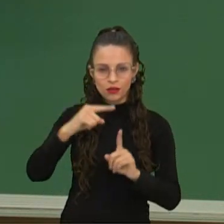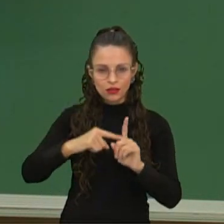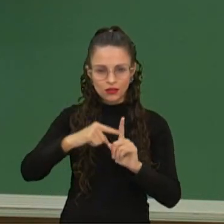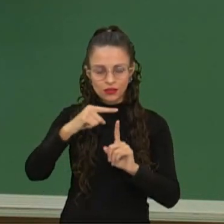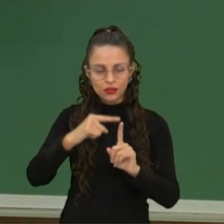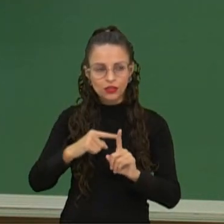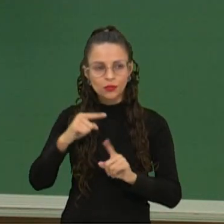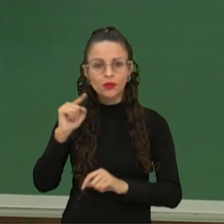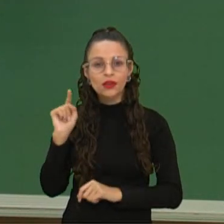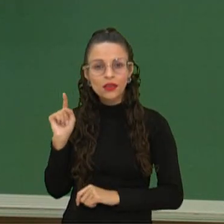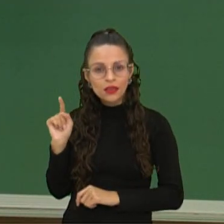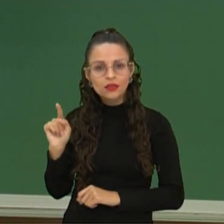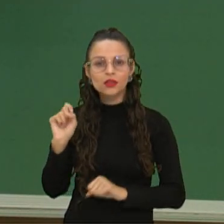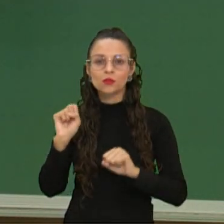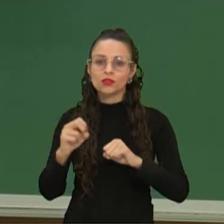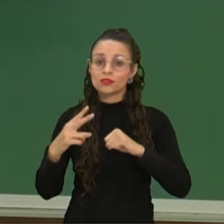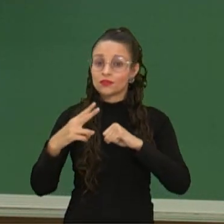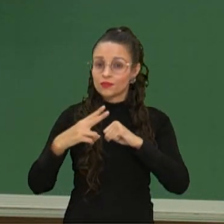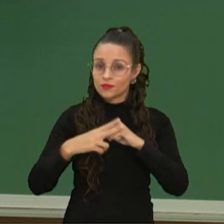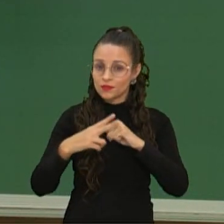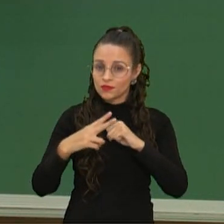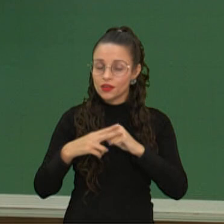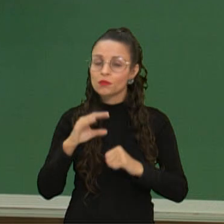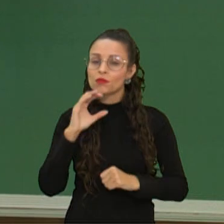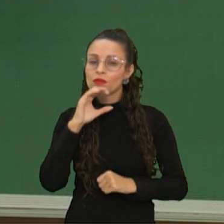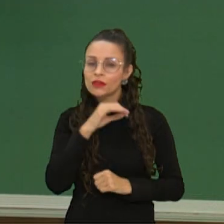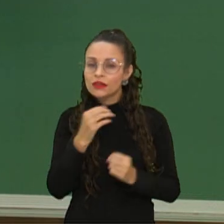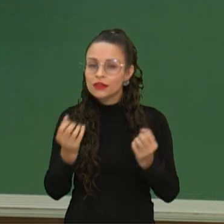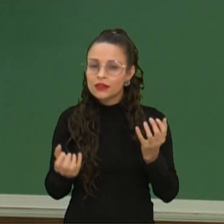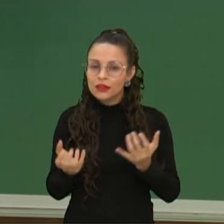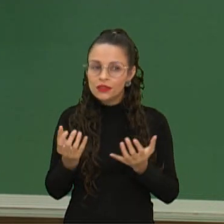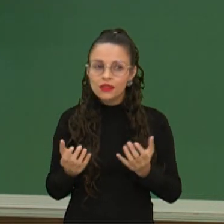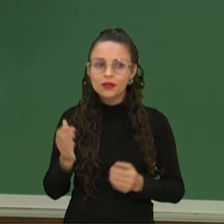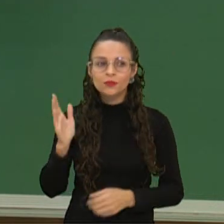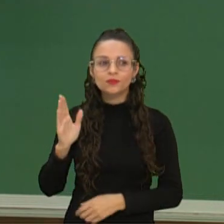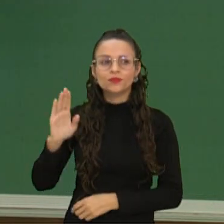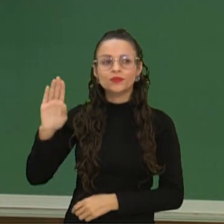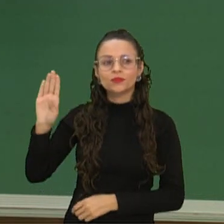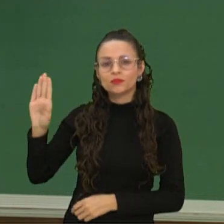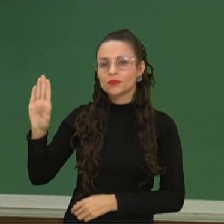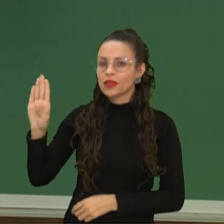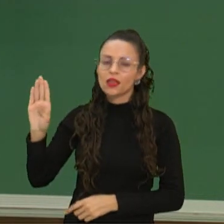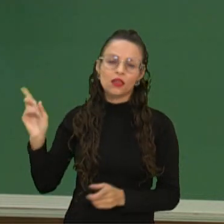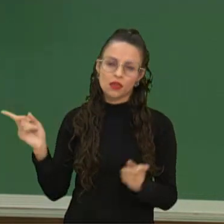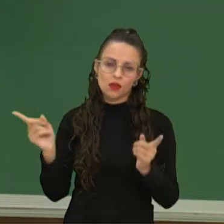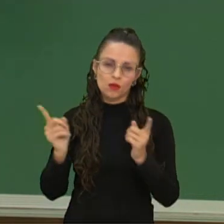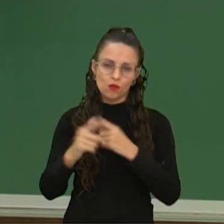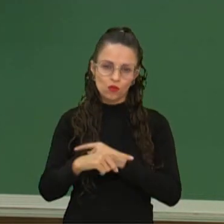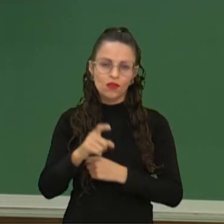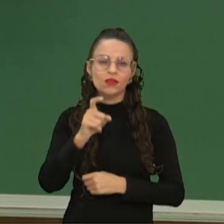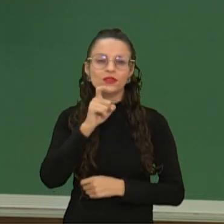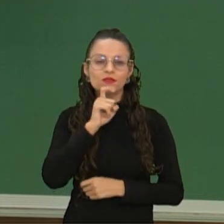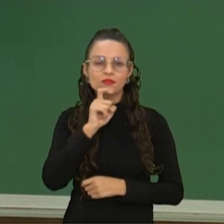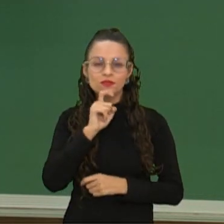esquentar. Sinônimo, heats. A palavra cool down já seria o oposto, tá bom?